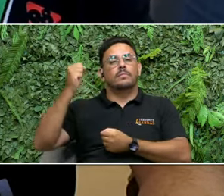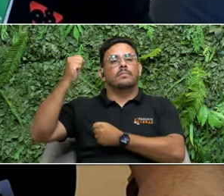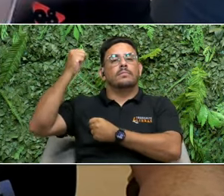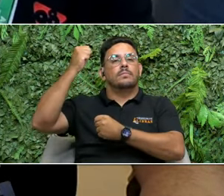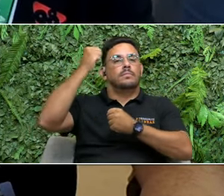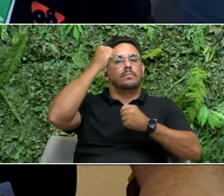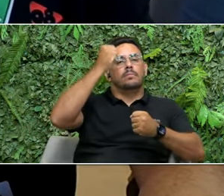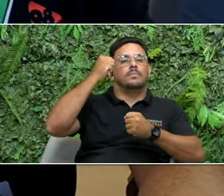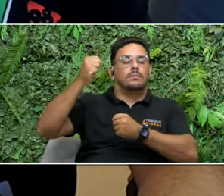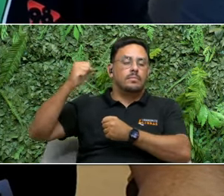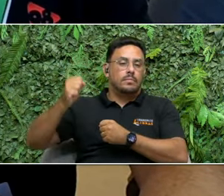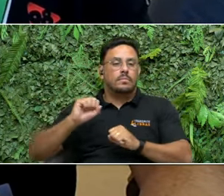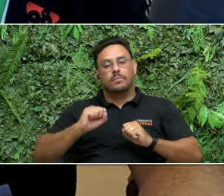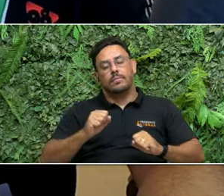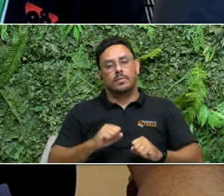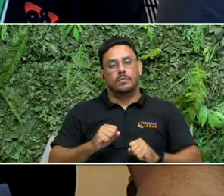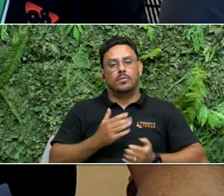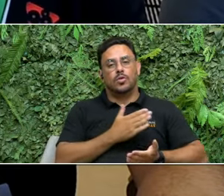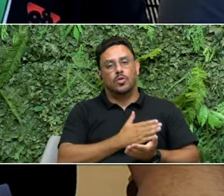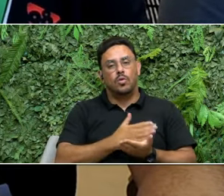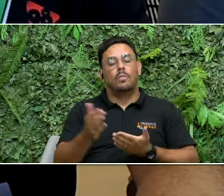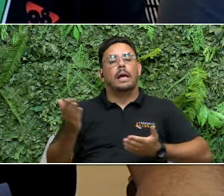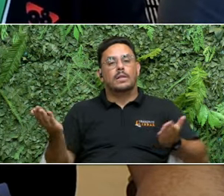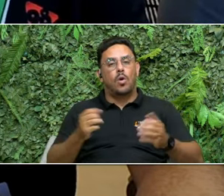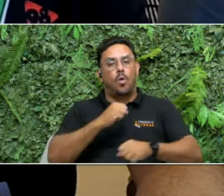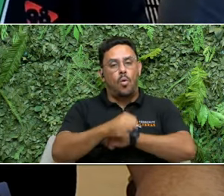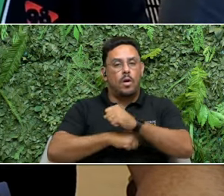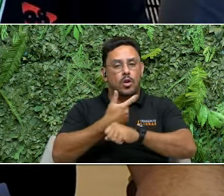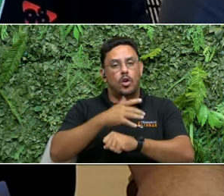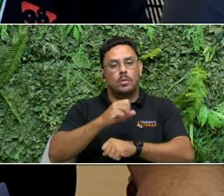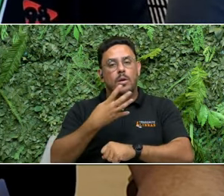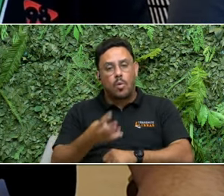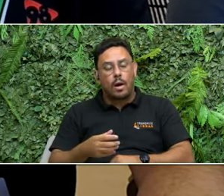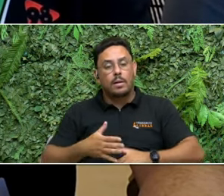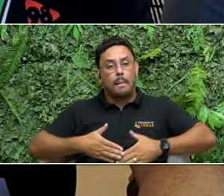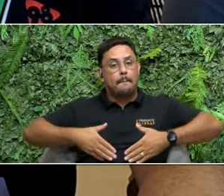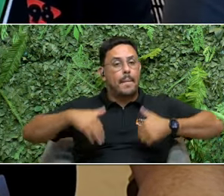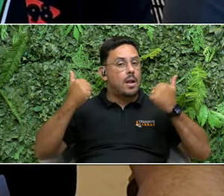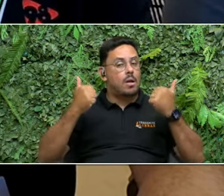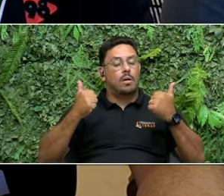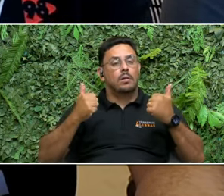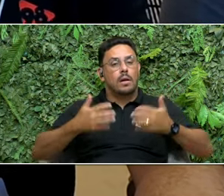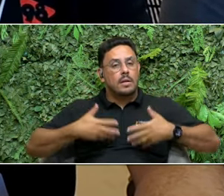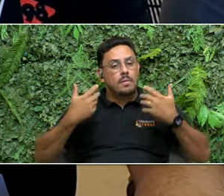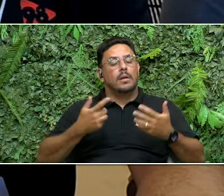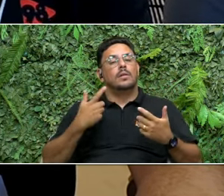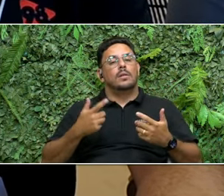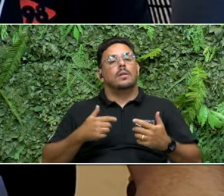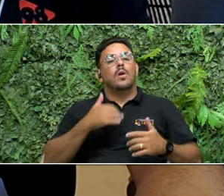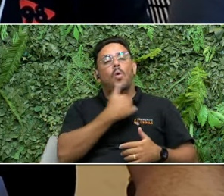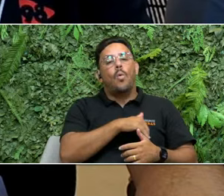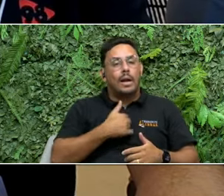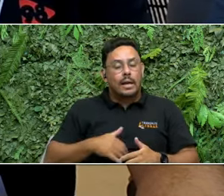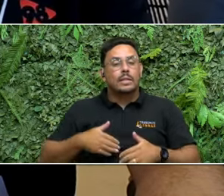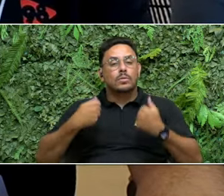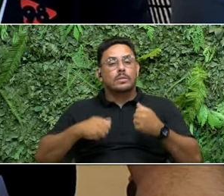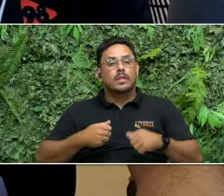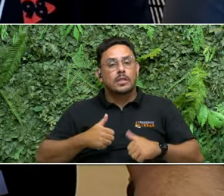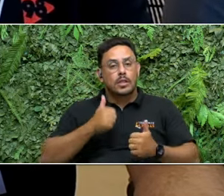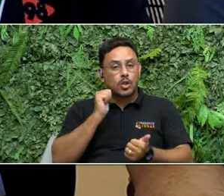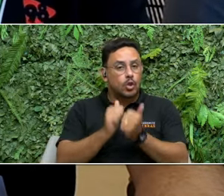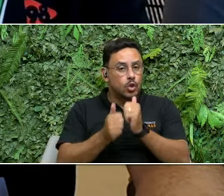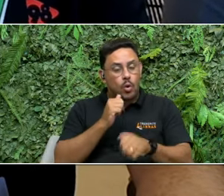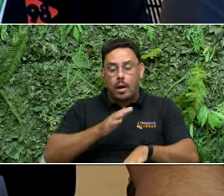começa a temporada com astral elevadíssimo o Atlético tem mesmo que jogar muito mais do que jogou o campeonato inteiro a temporada